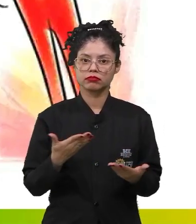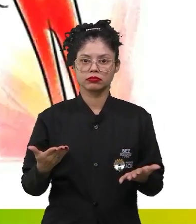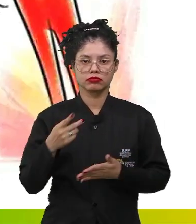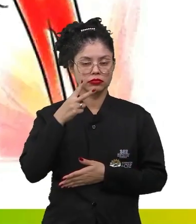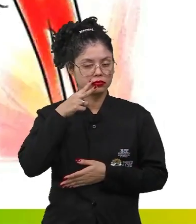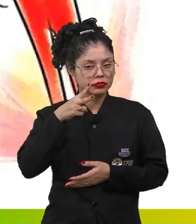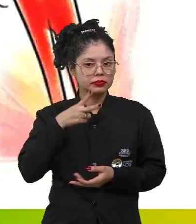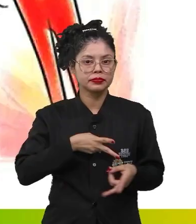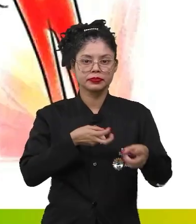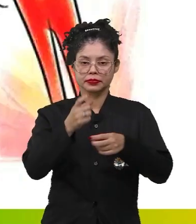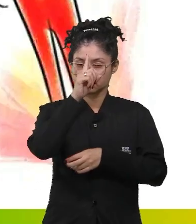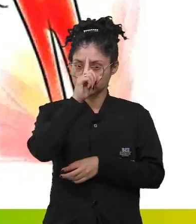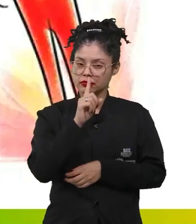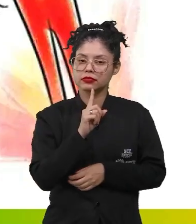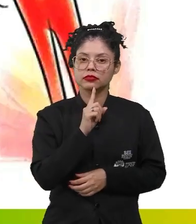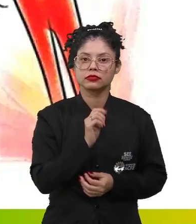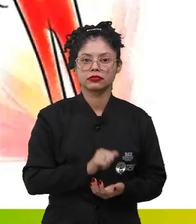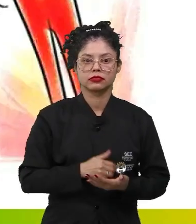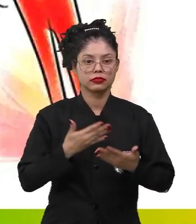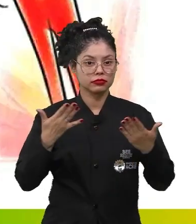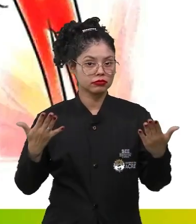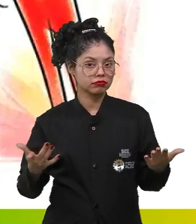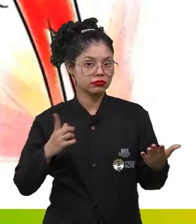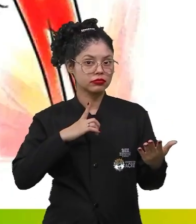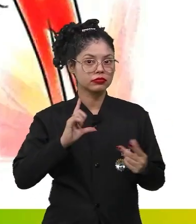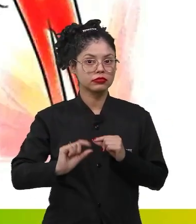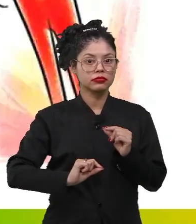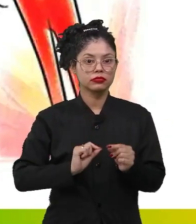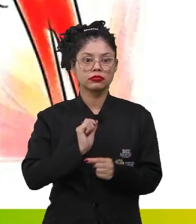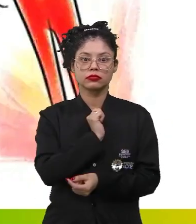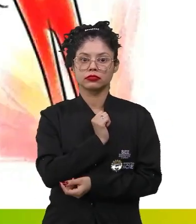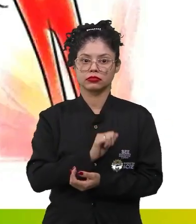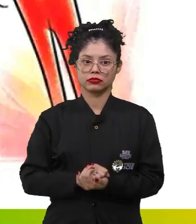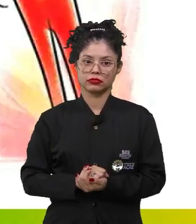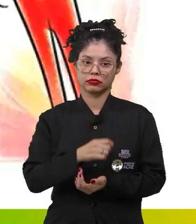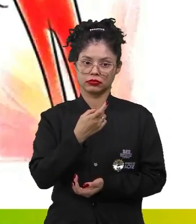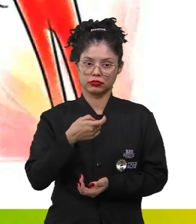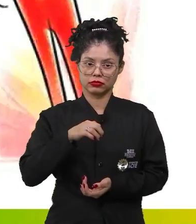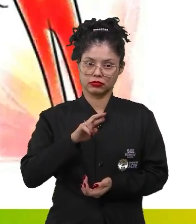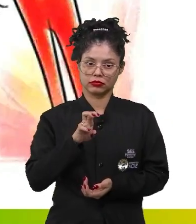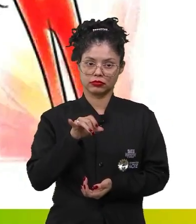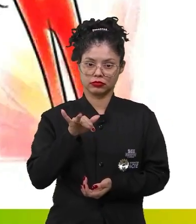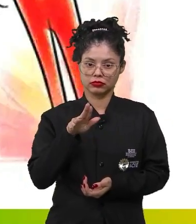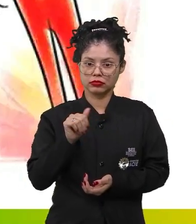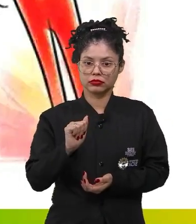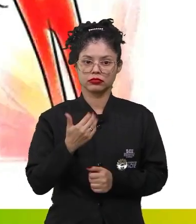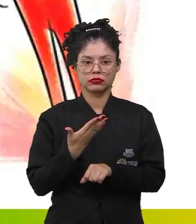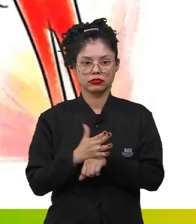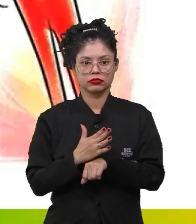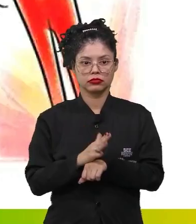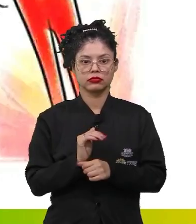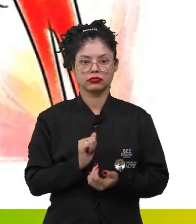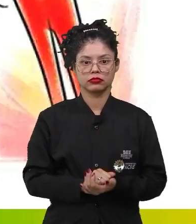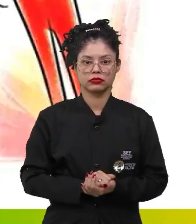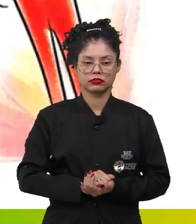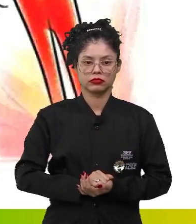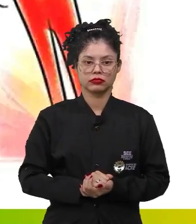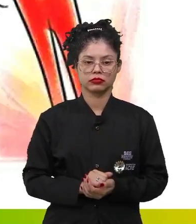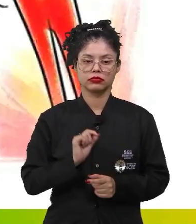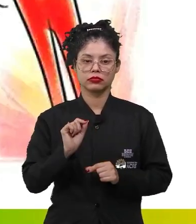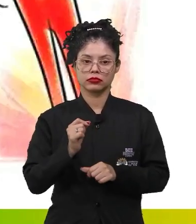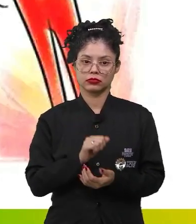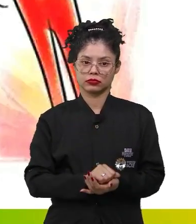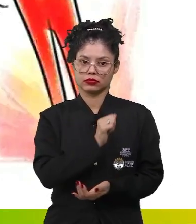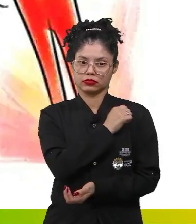você observa bem a imagem. Então, isso é o que a gente chama de xenofobia. Na prática, a xenofobia é o